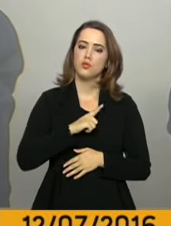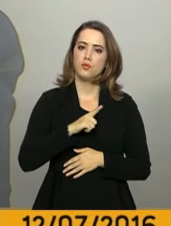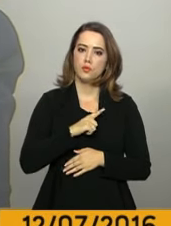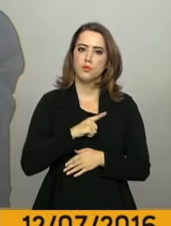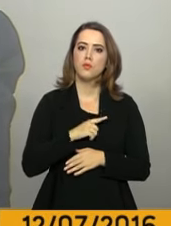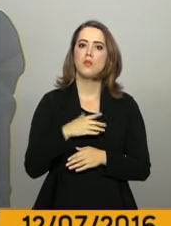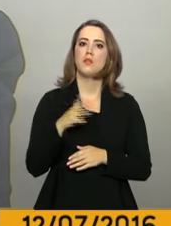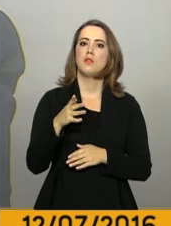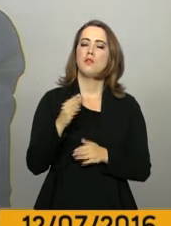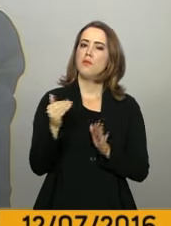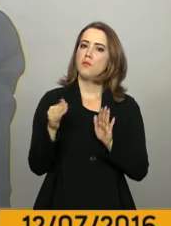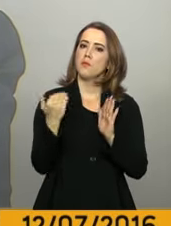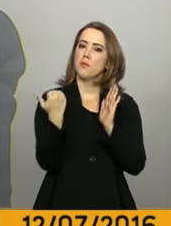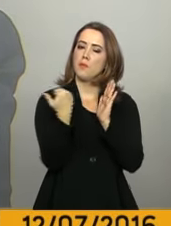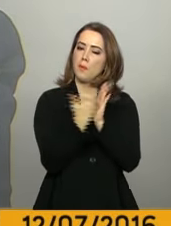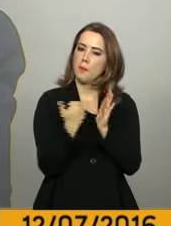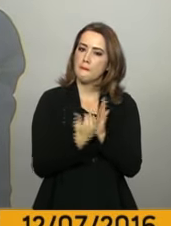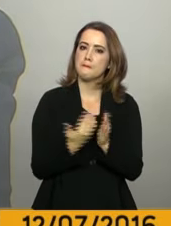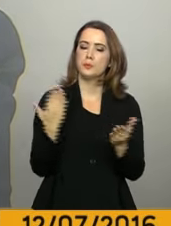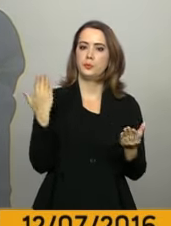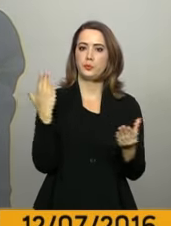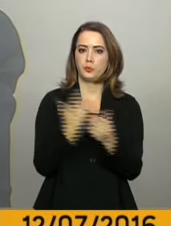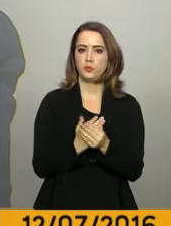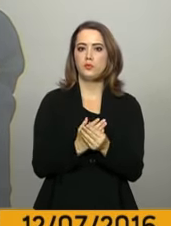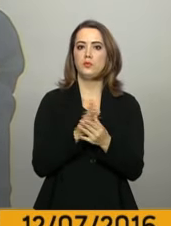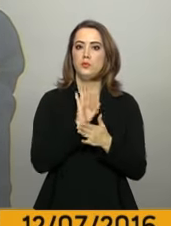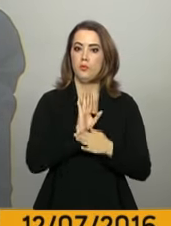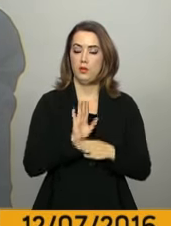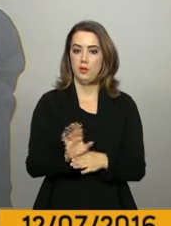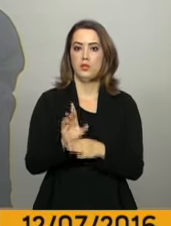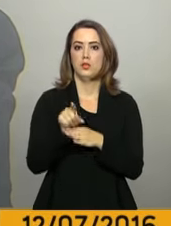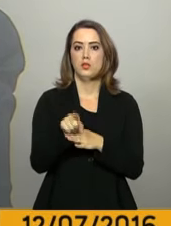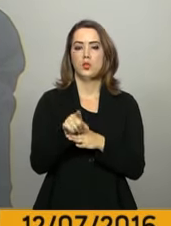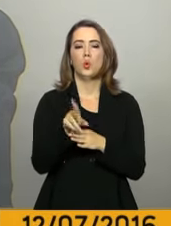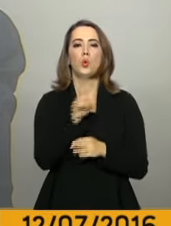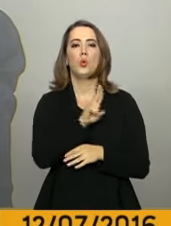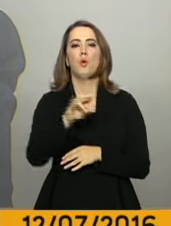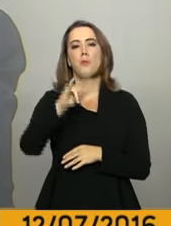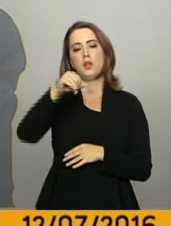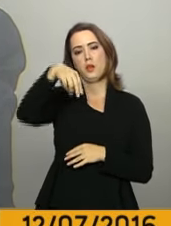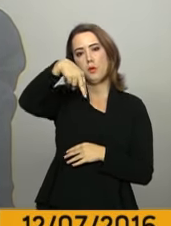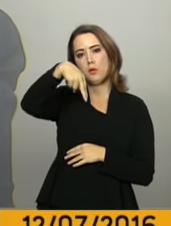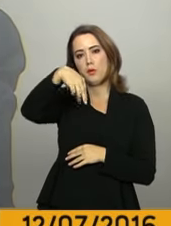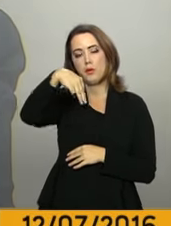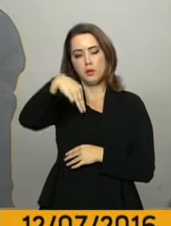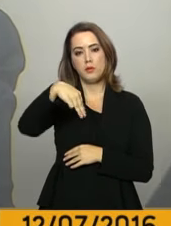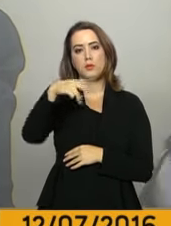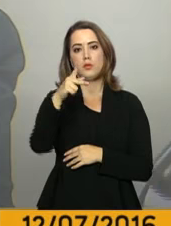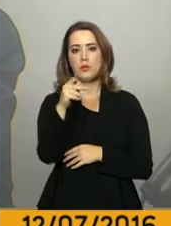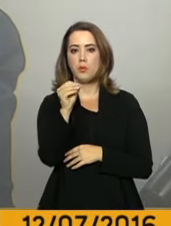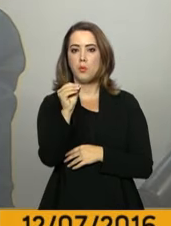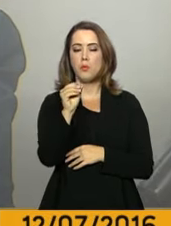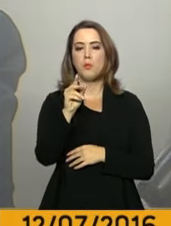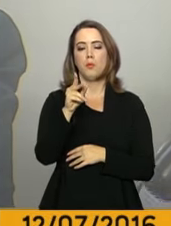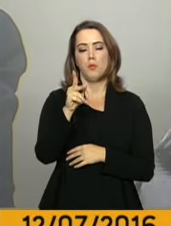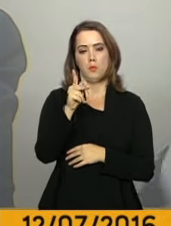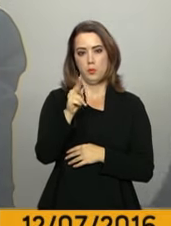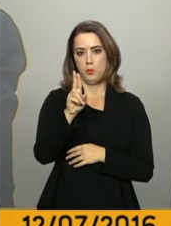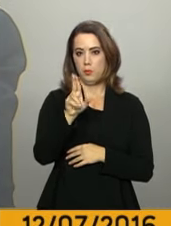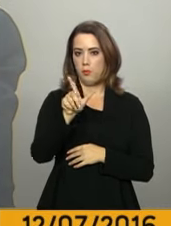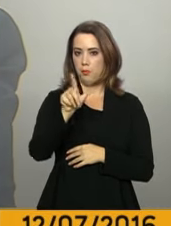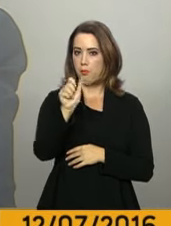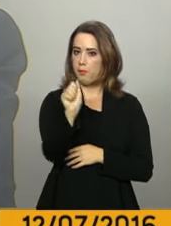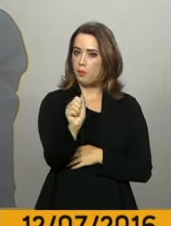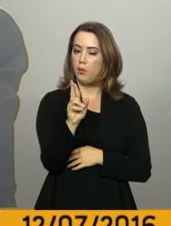chamadas de impopulares mas que na verdade são a favor do povo pode ser em desfavor momentâneo de um determinado setor mas